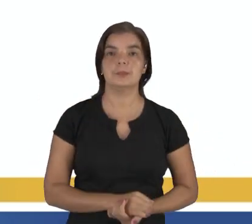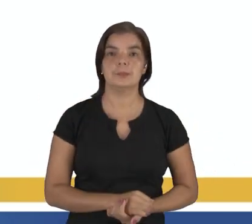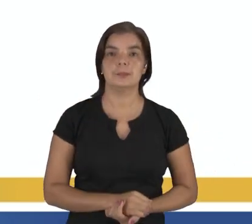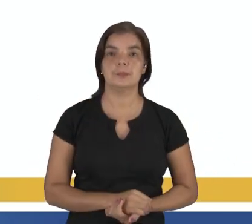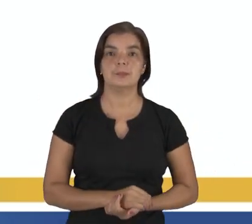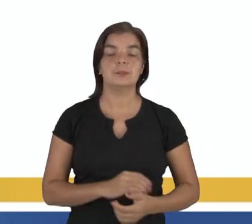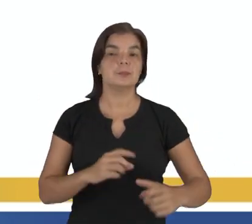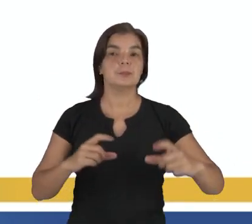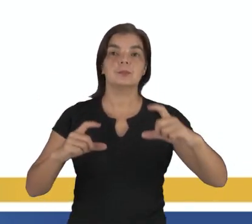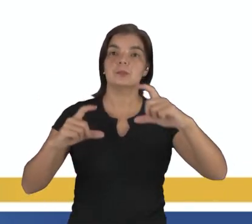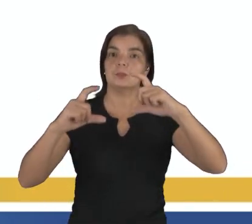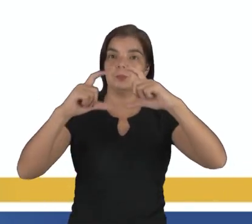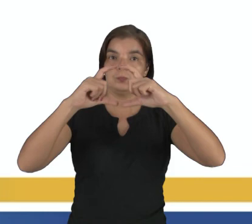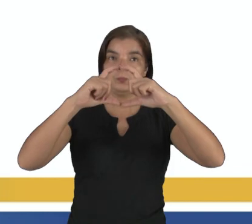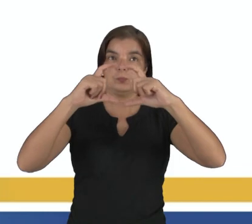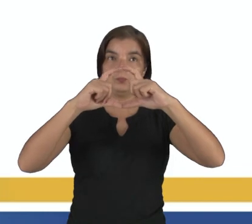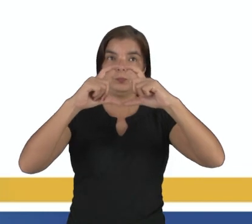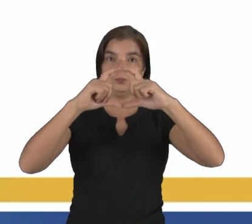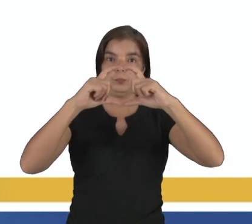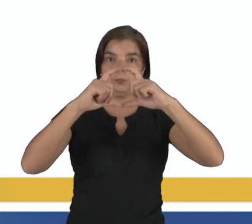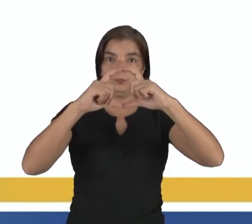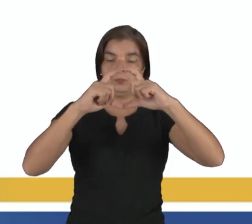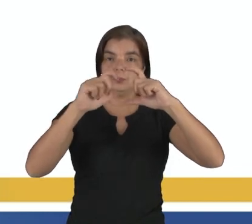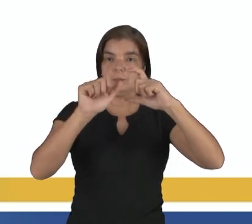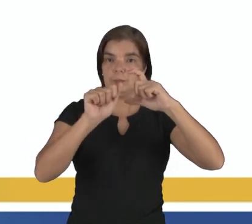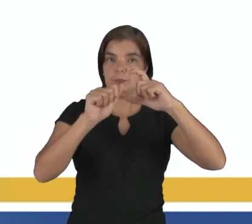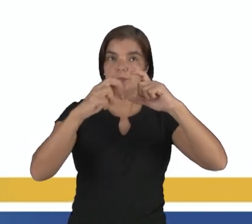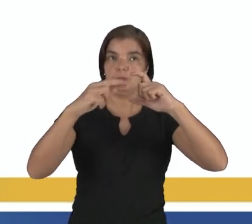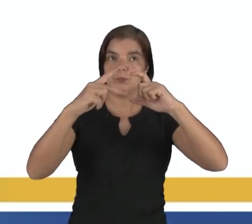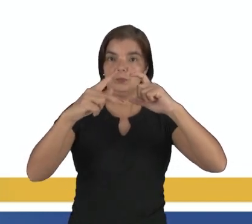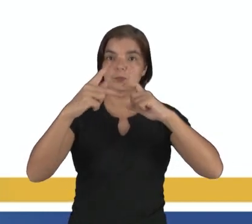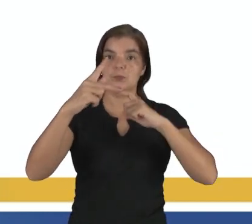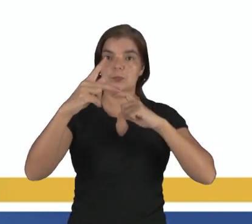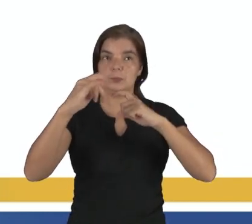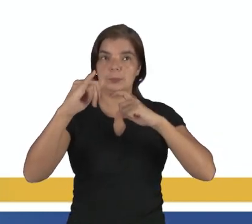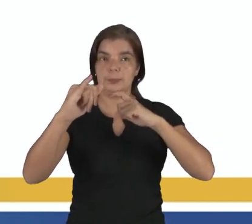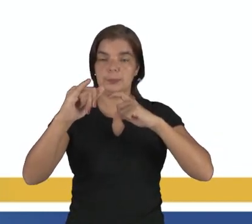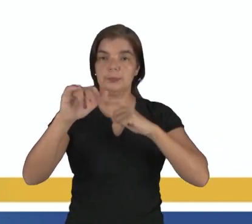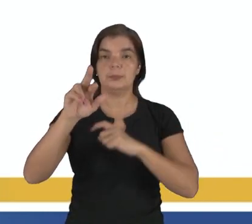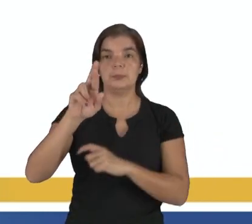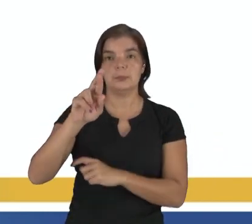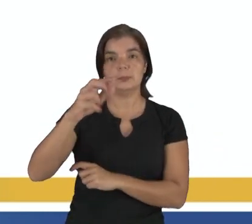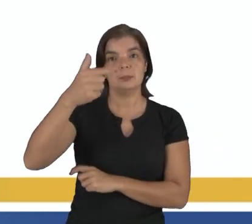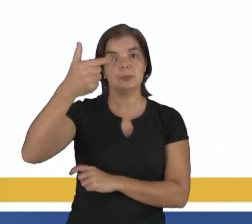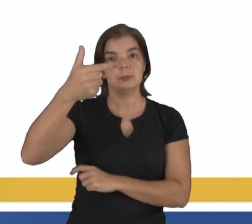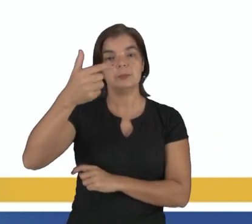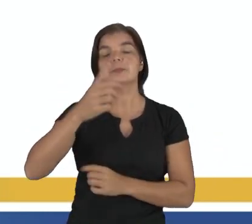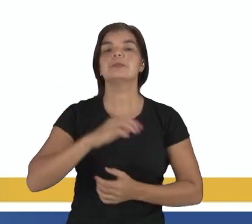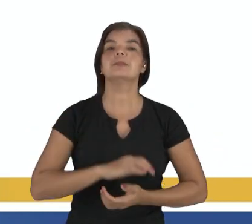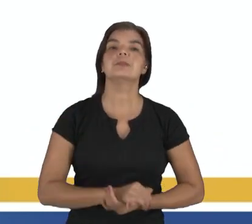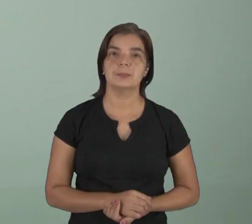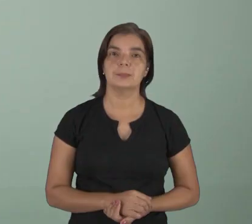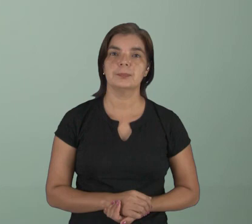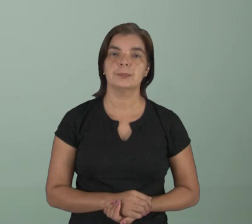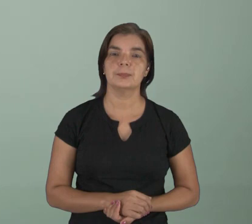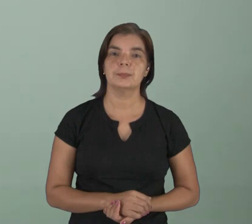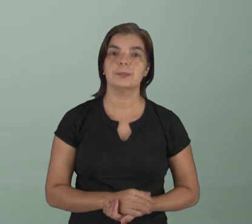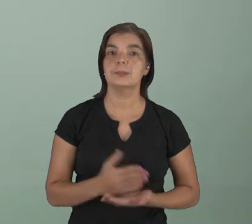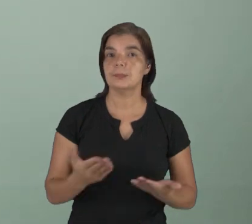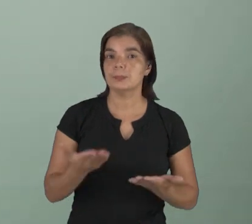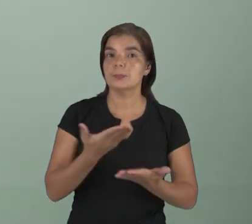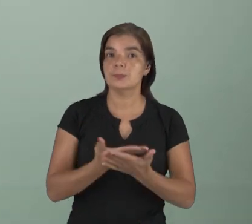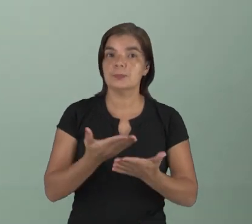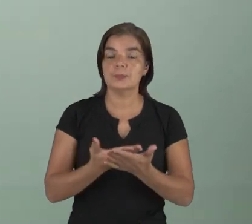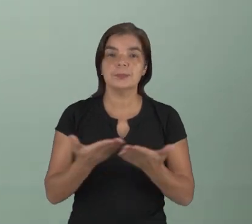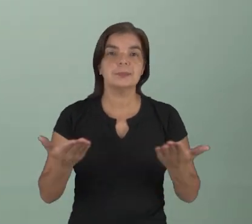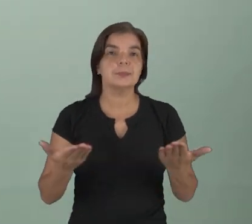A área do círculo, ó, é dada por A igual a πr ao quadrado. Essa foi a